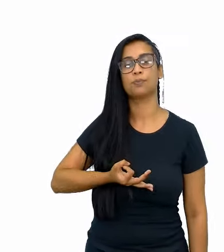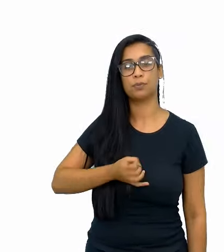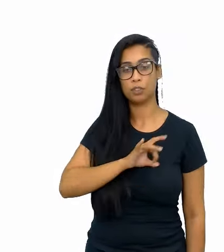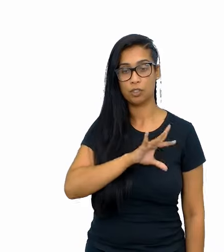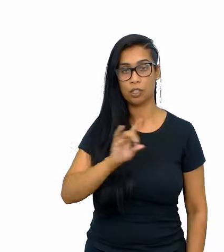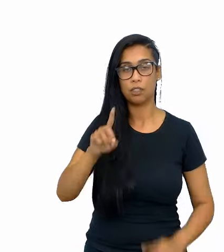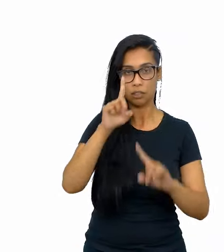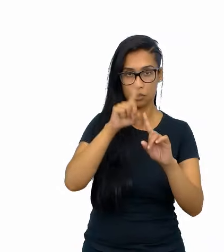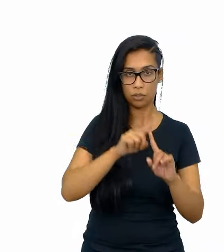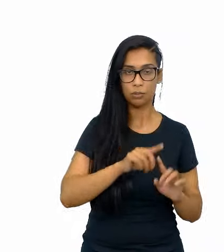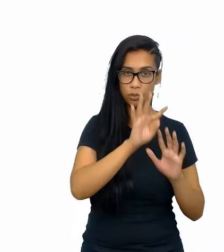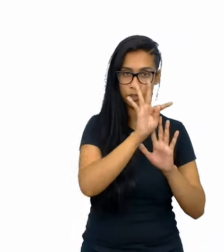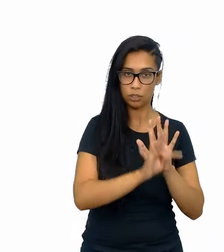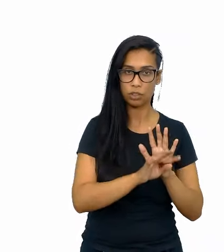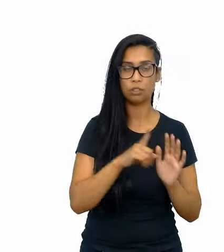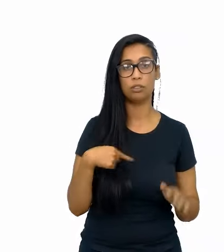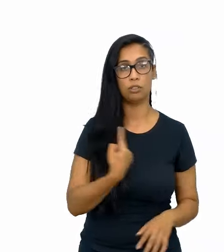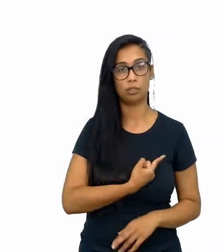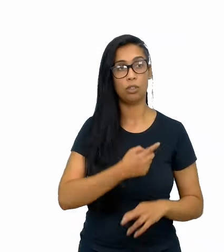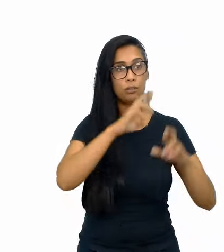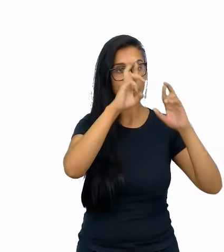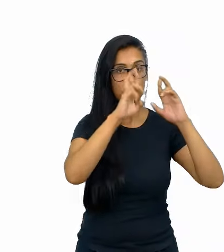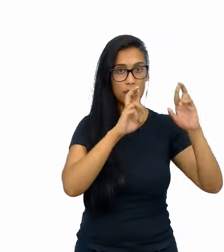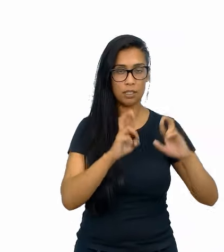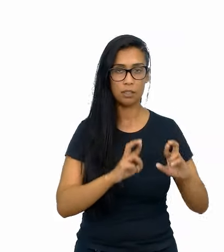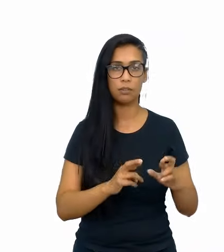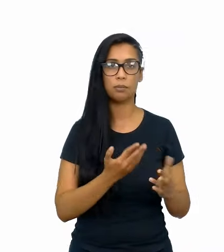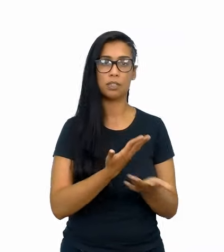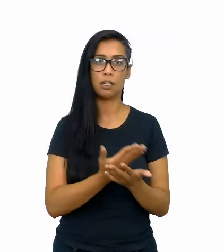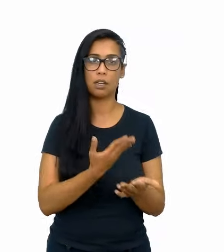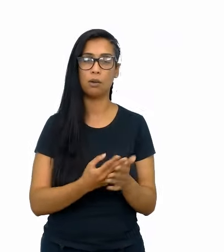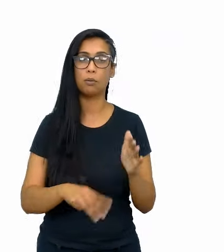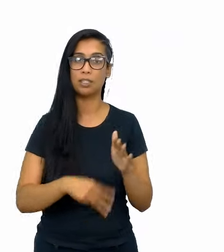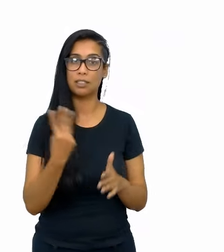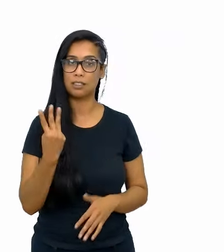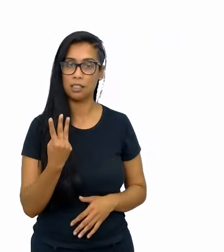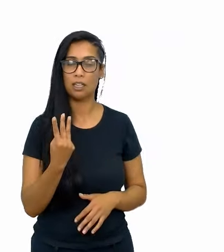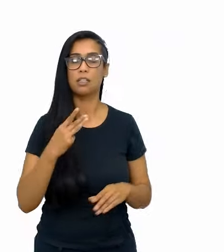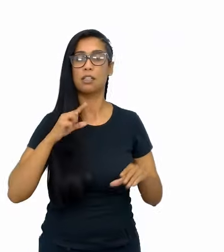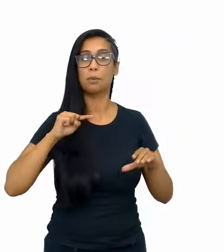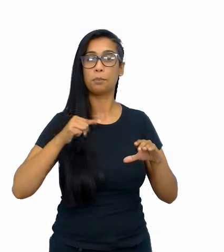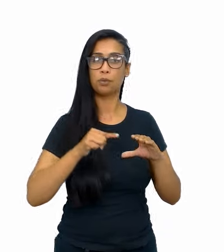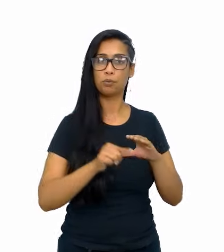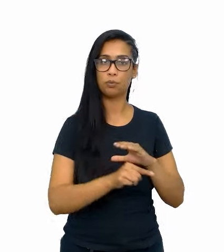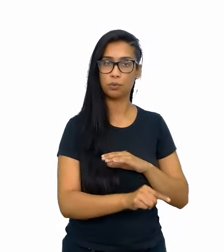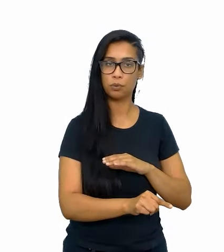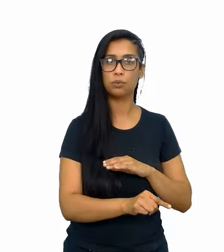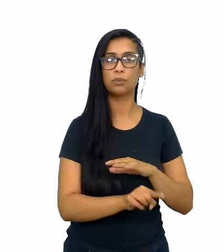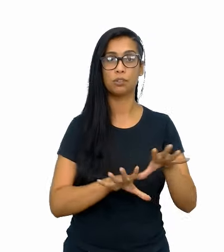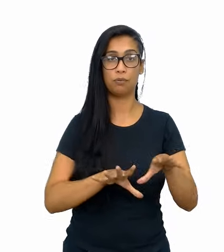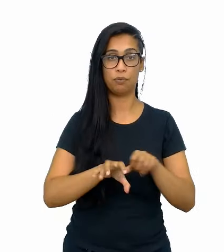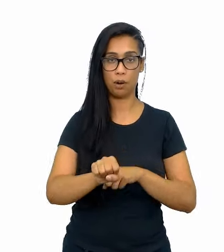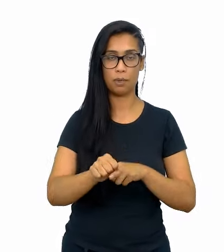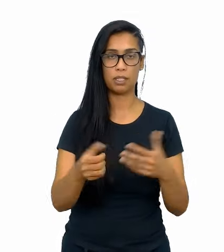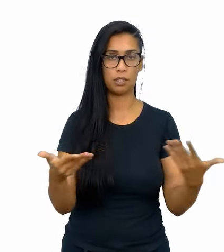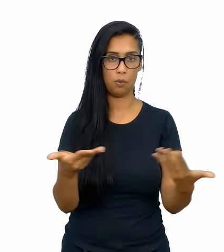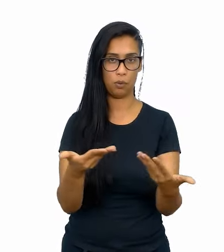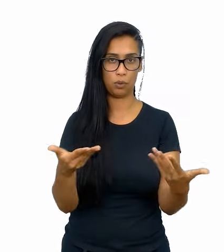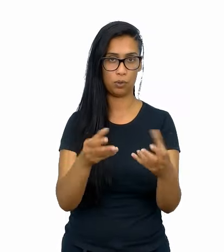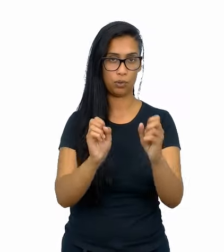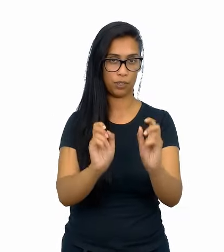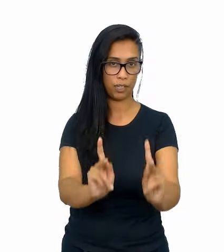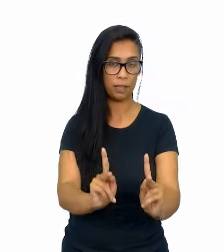Nós analisaremos a aula 3 de forma mais aprofundada no nosso segundo momento da formação de hoje, ok? E